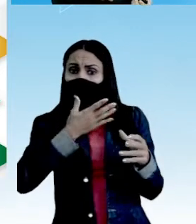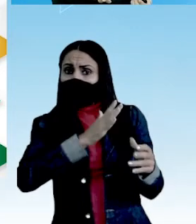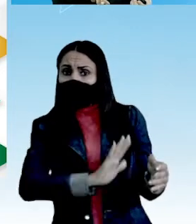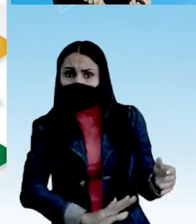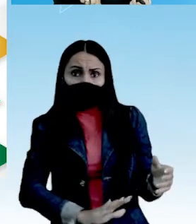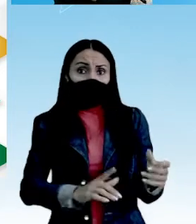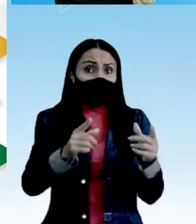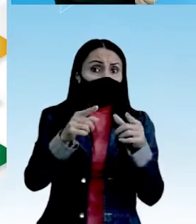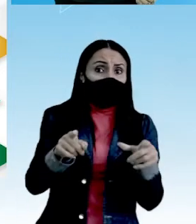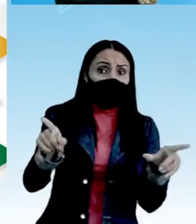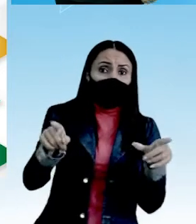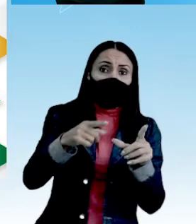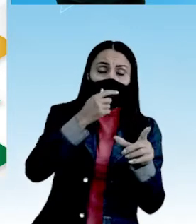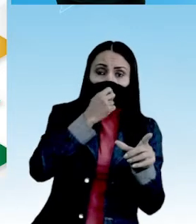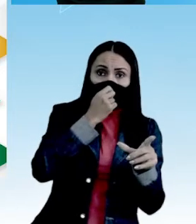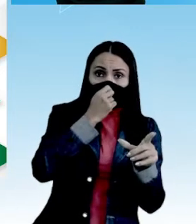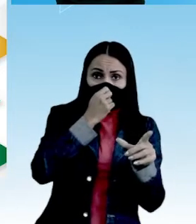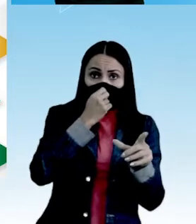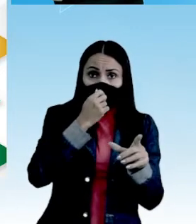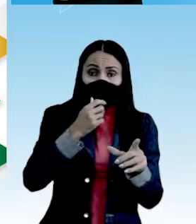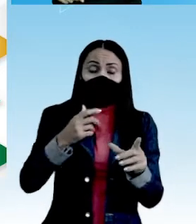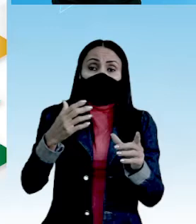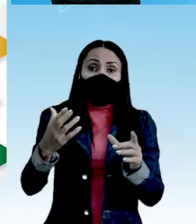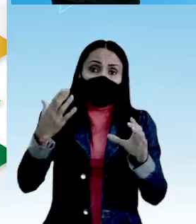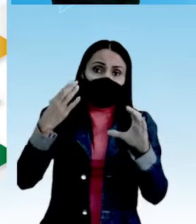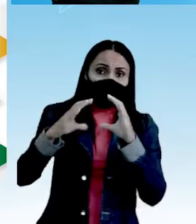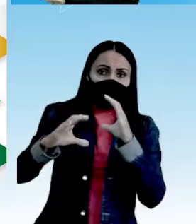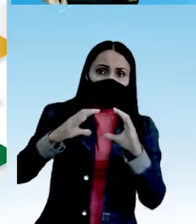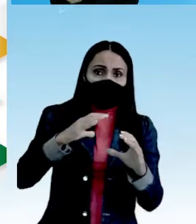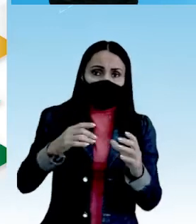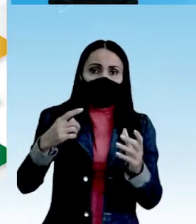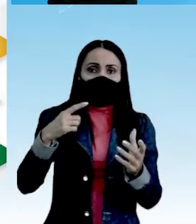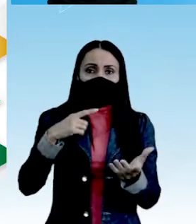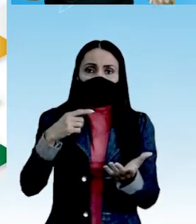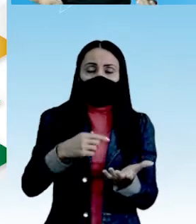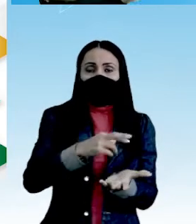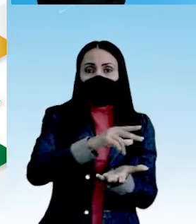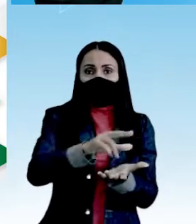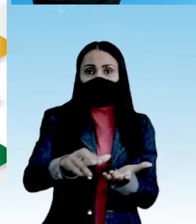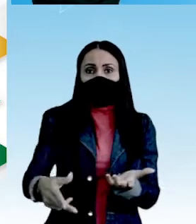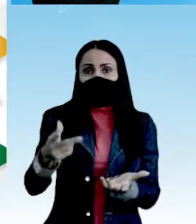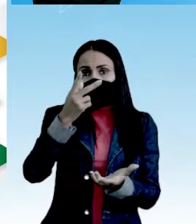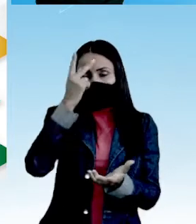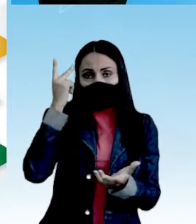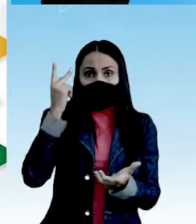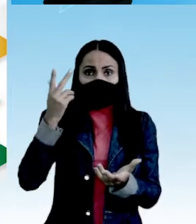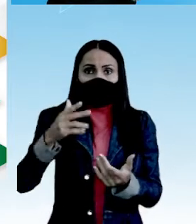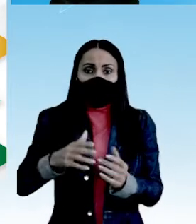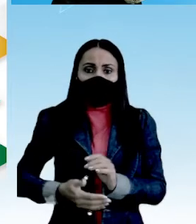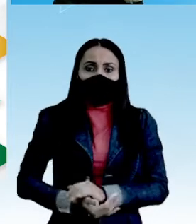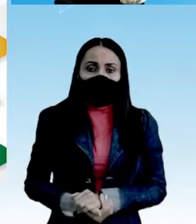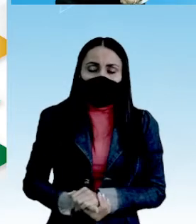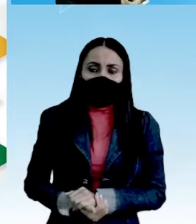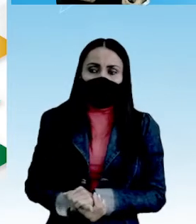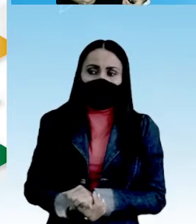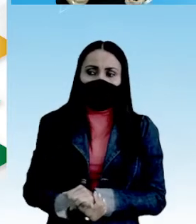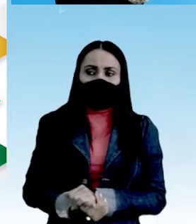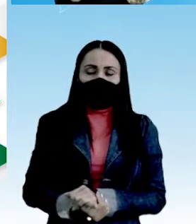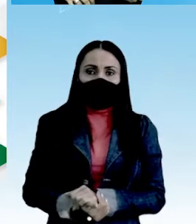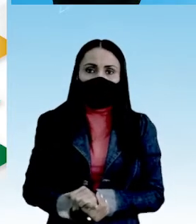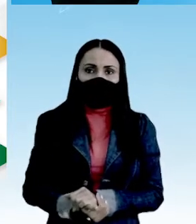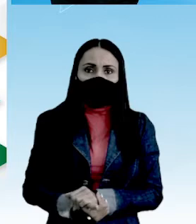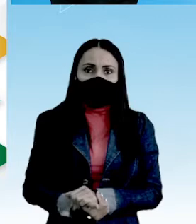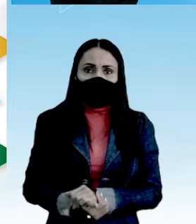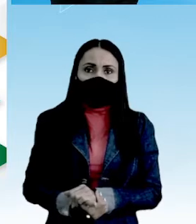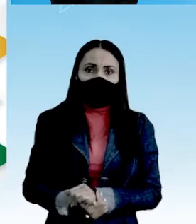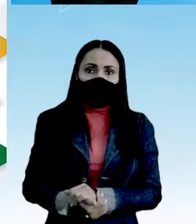da canção, porque ela acha que incitava, né, as outras pessoas, né, enfim, porque é uma música bastante questionadora, bastante forte, né?